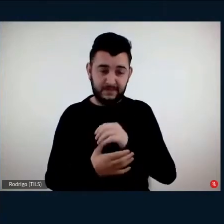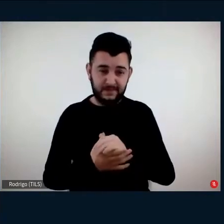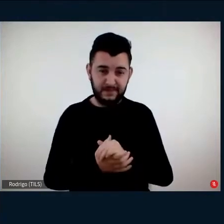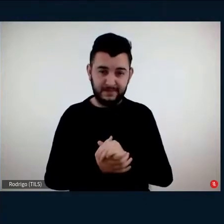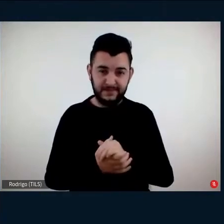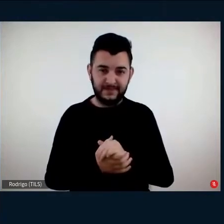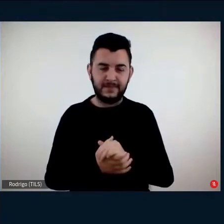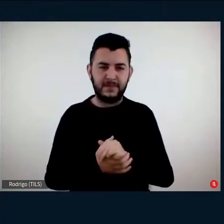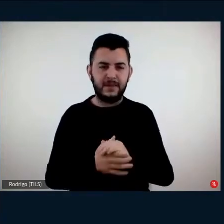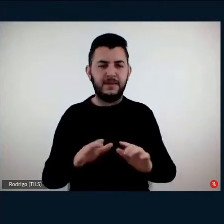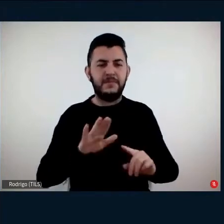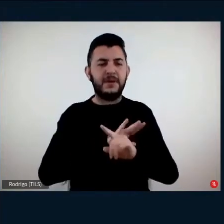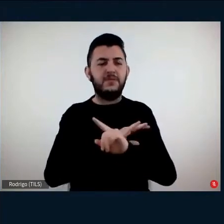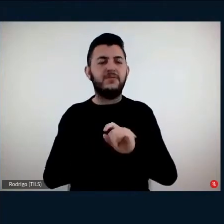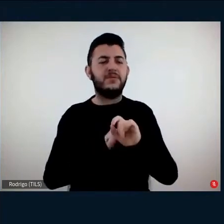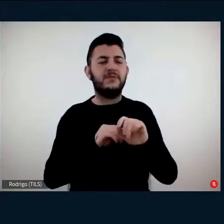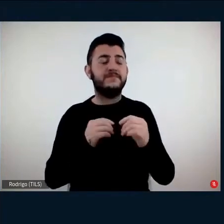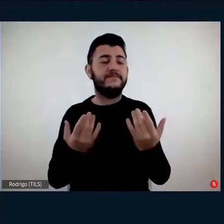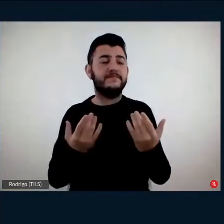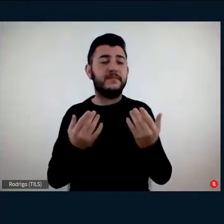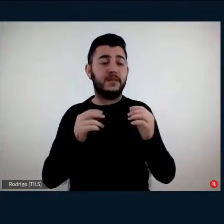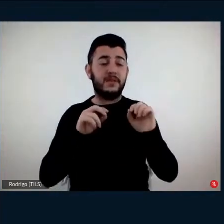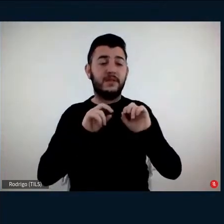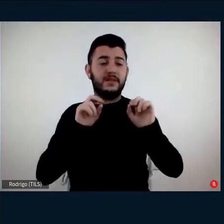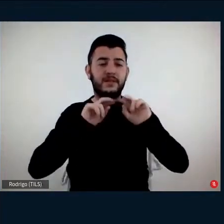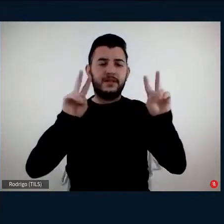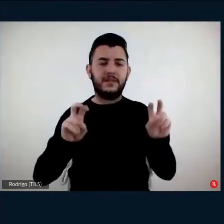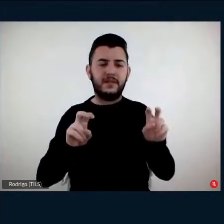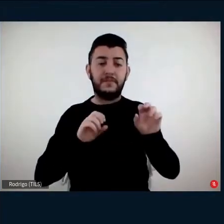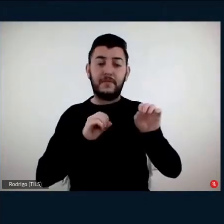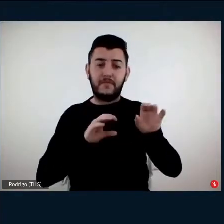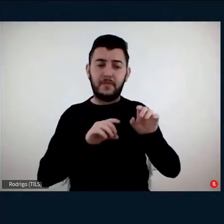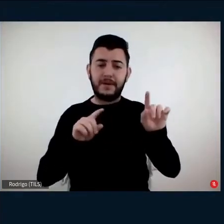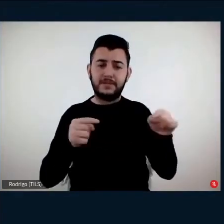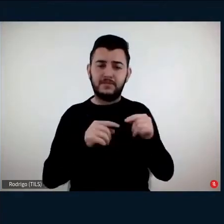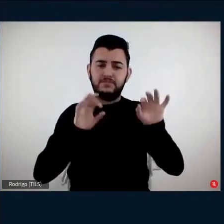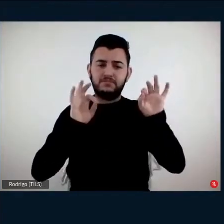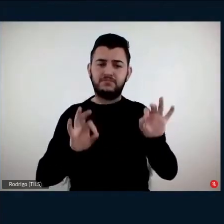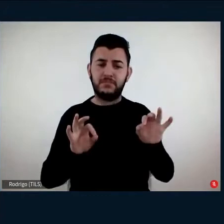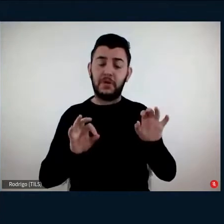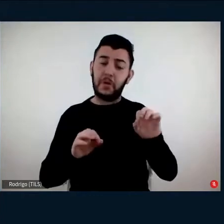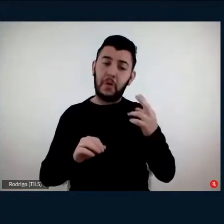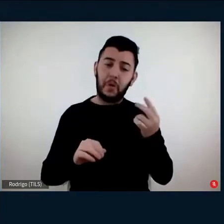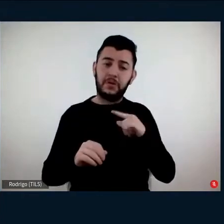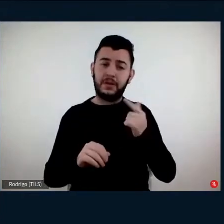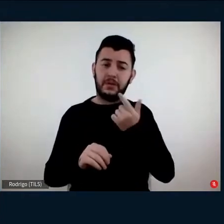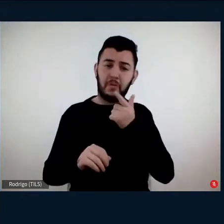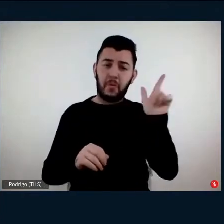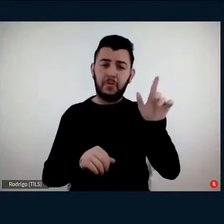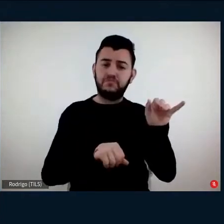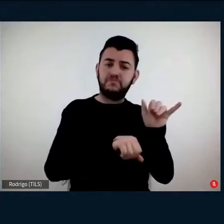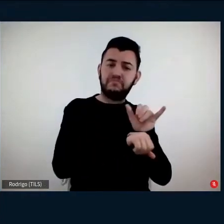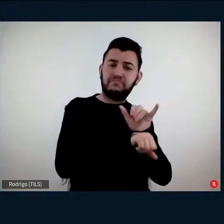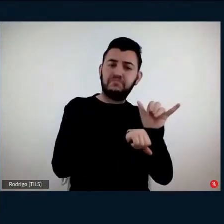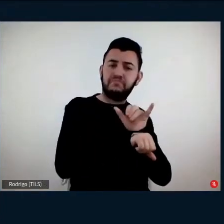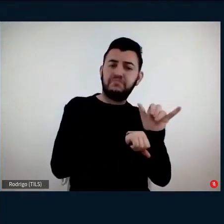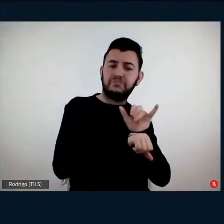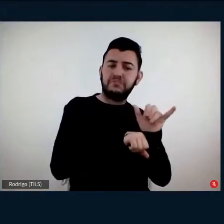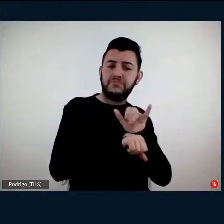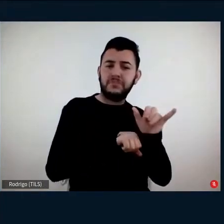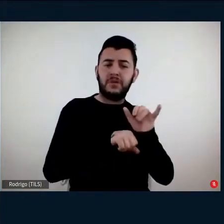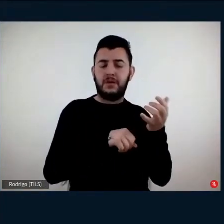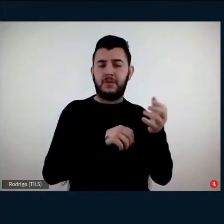sobre qual seria a formação ideal, que eu coloco no texto, né, e se existiria outras abordagens, né, para a formação